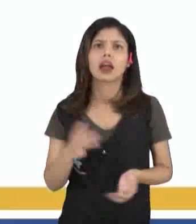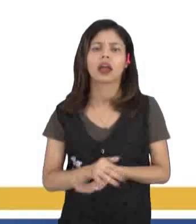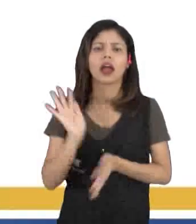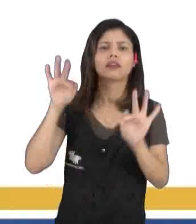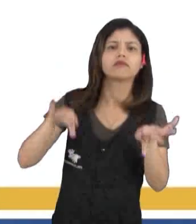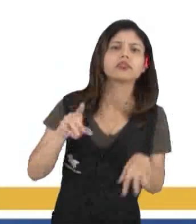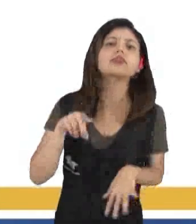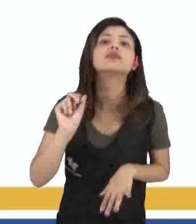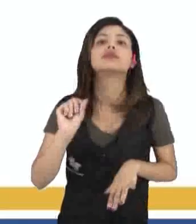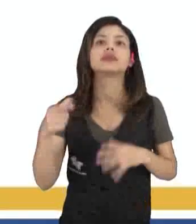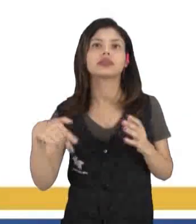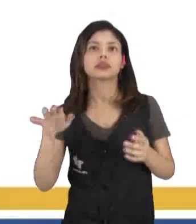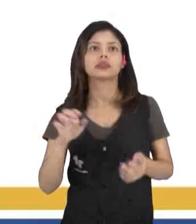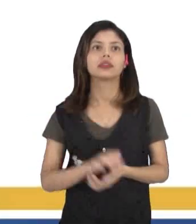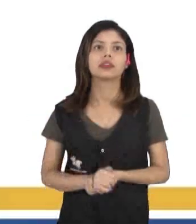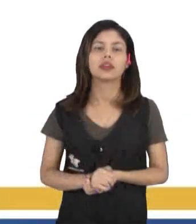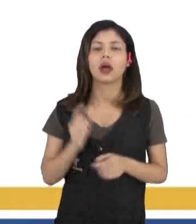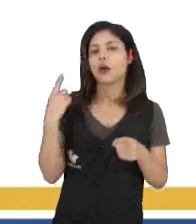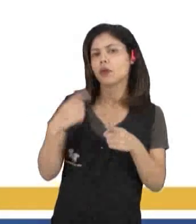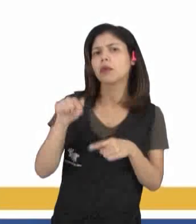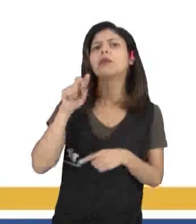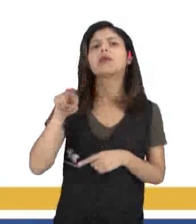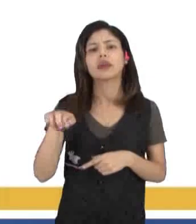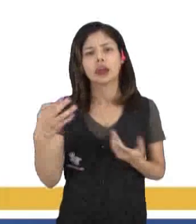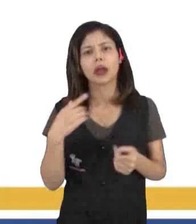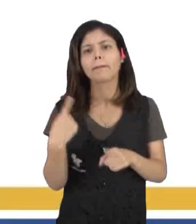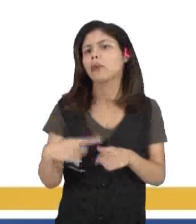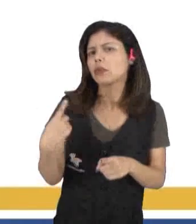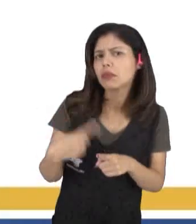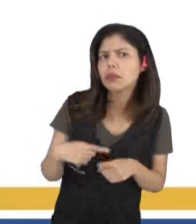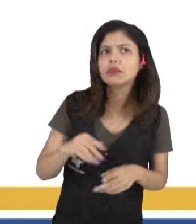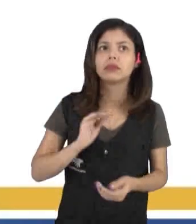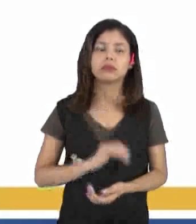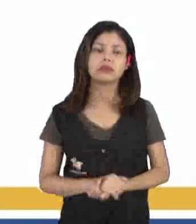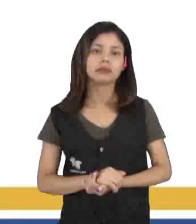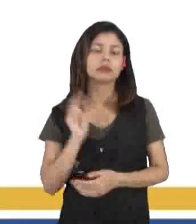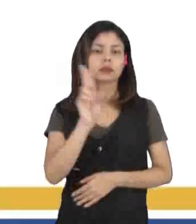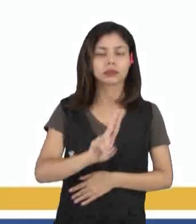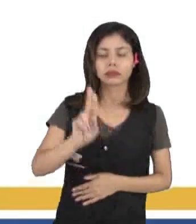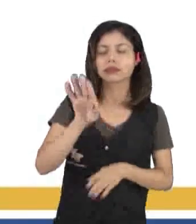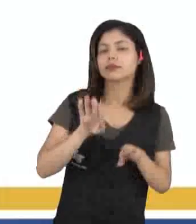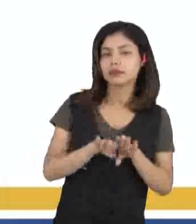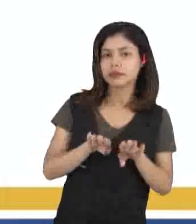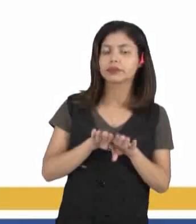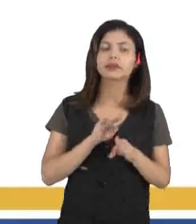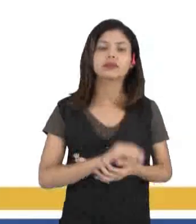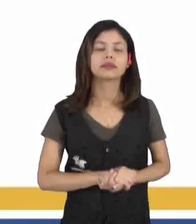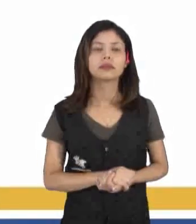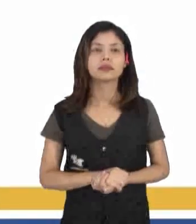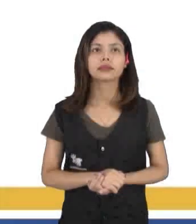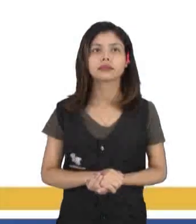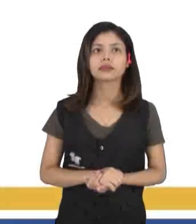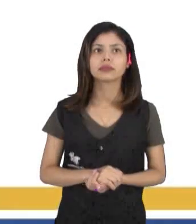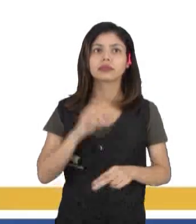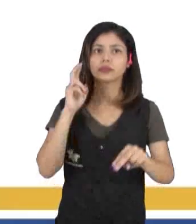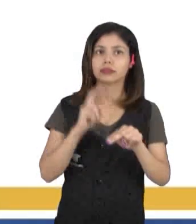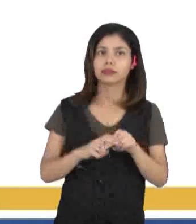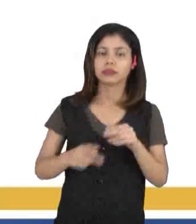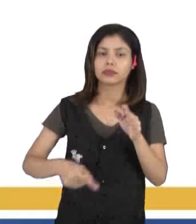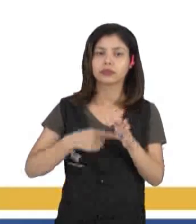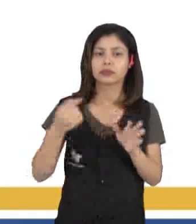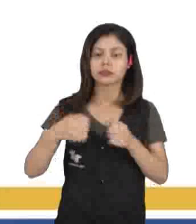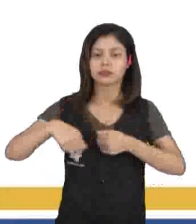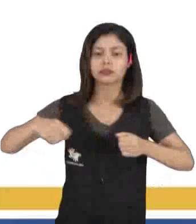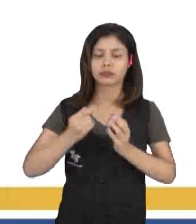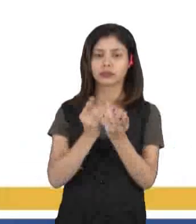que, né? O que também, porque também pode ser usado, tá? Sentei-me na